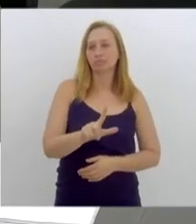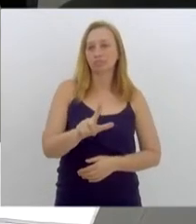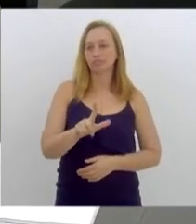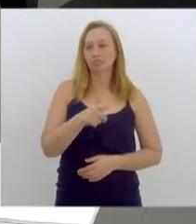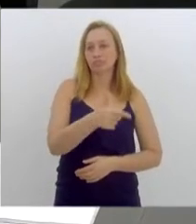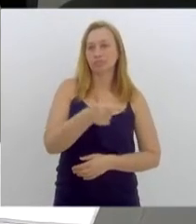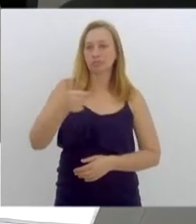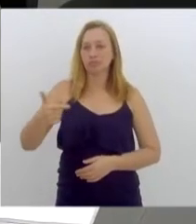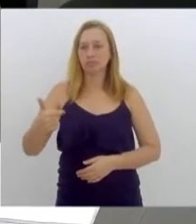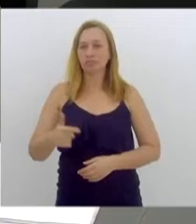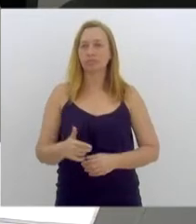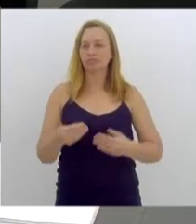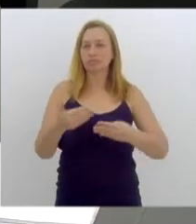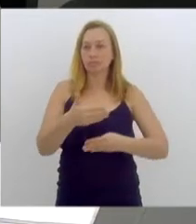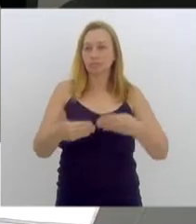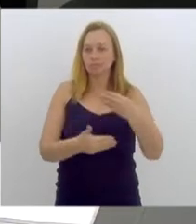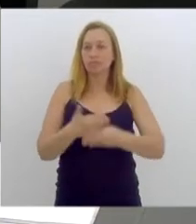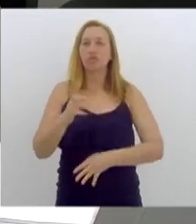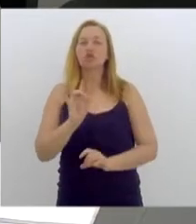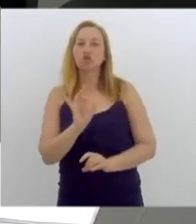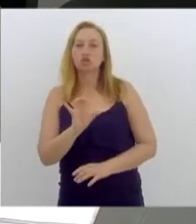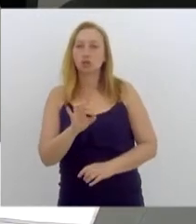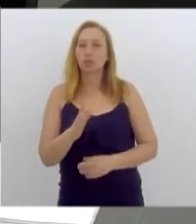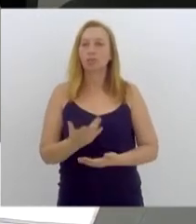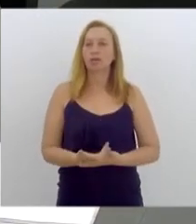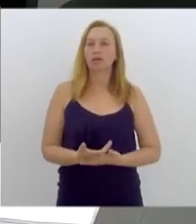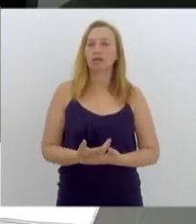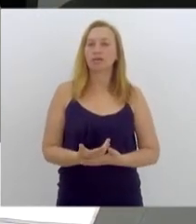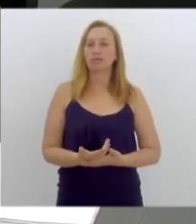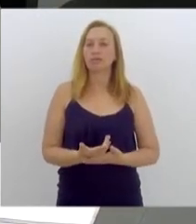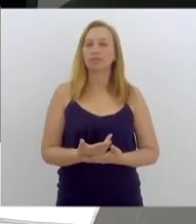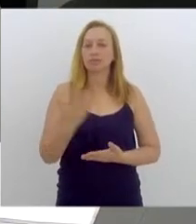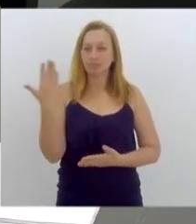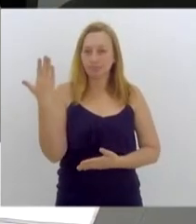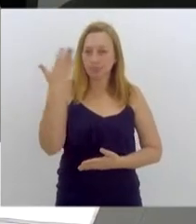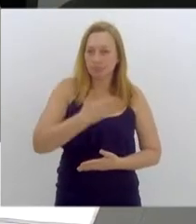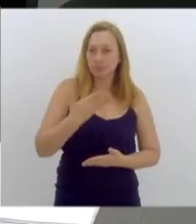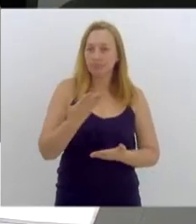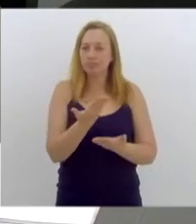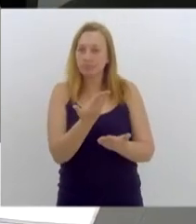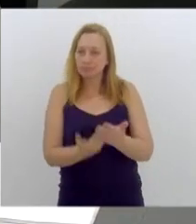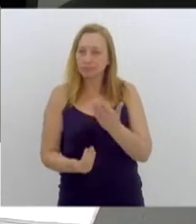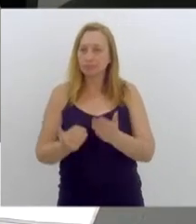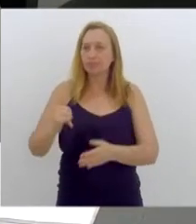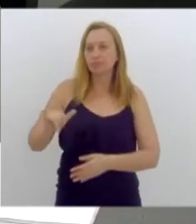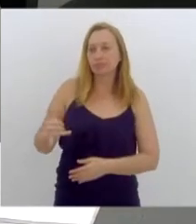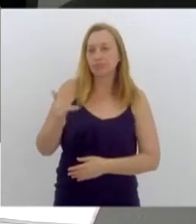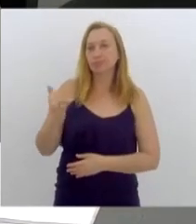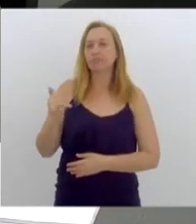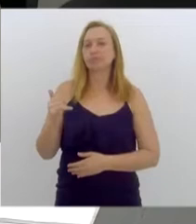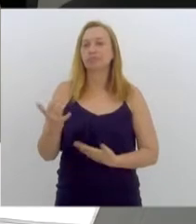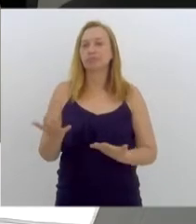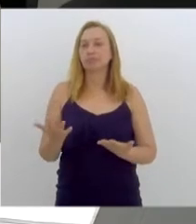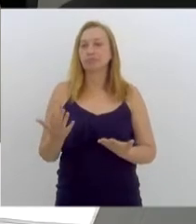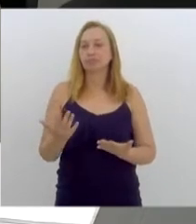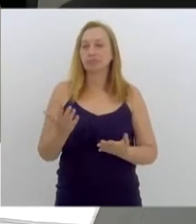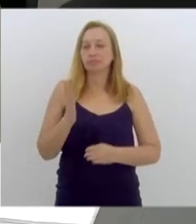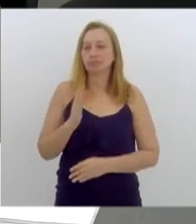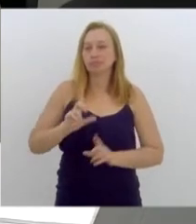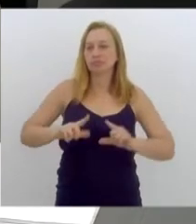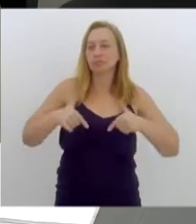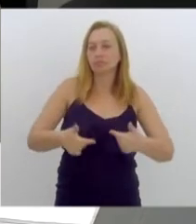esses slide é só para a gente constatar né que essa queda na inflação teve efeito direto